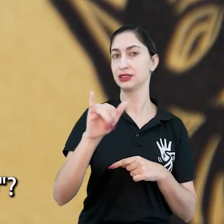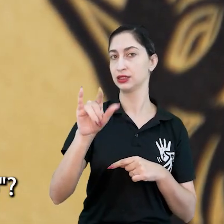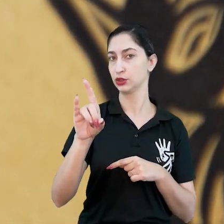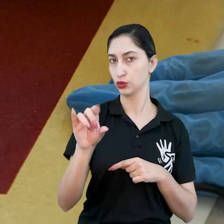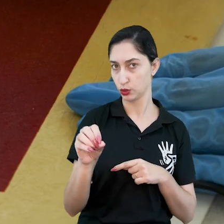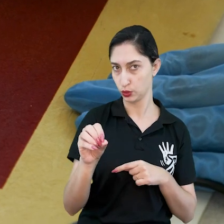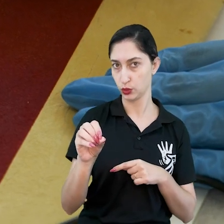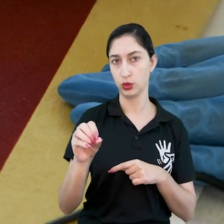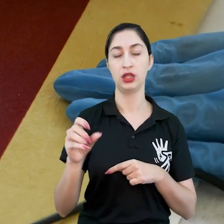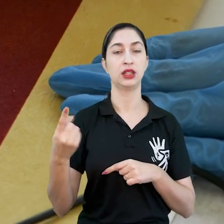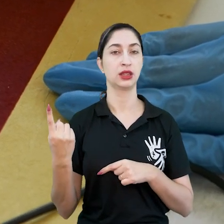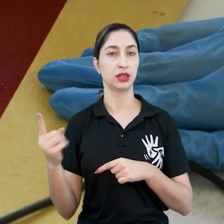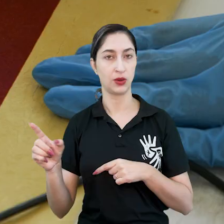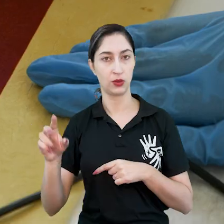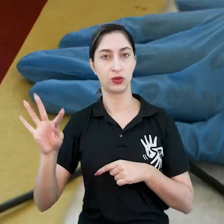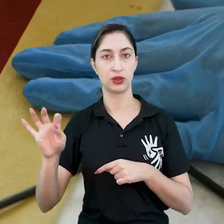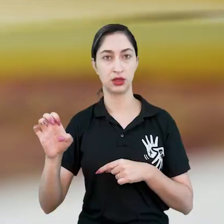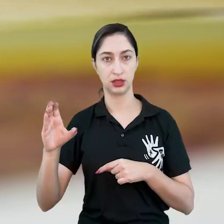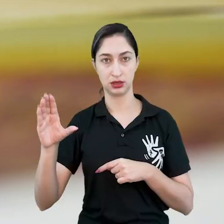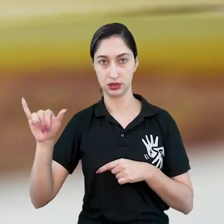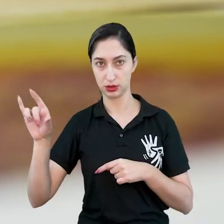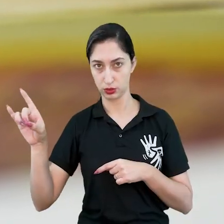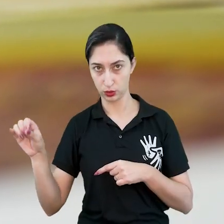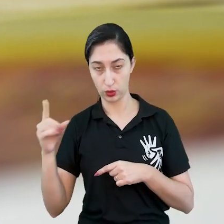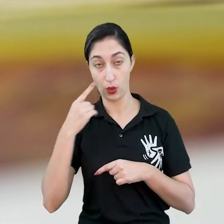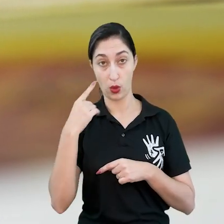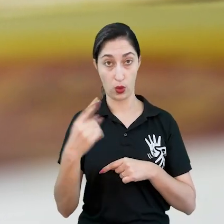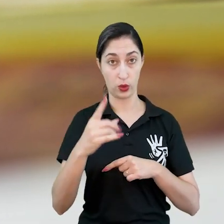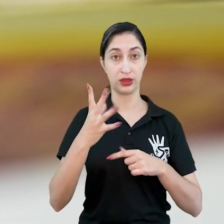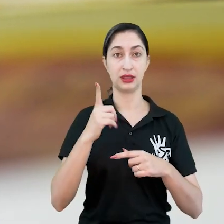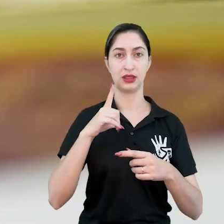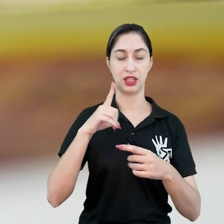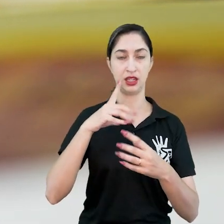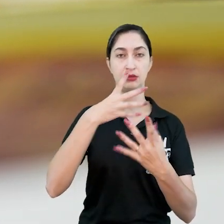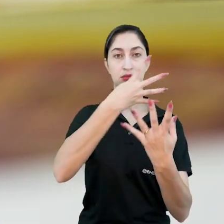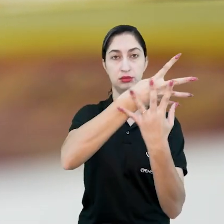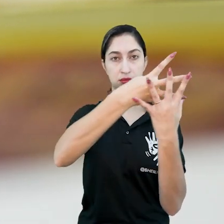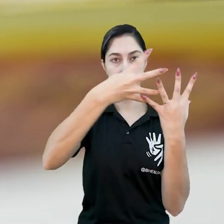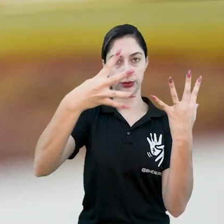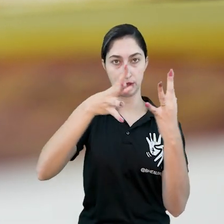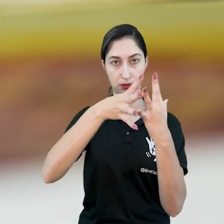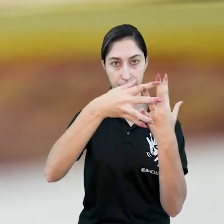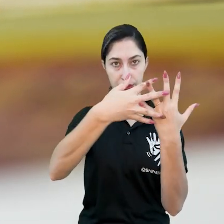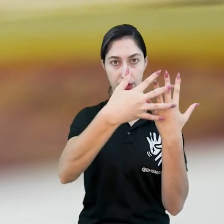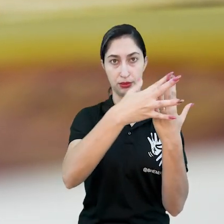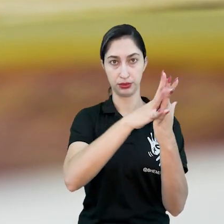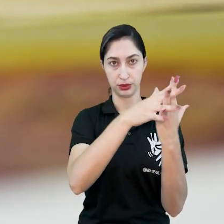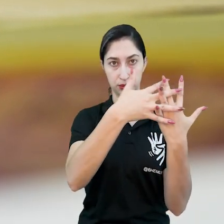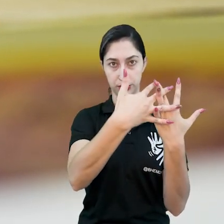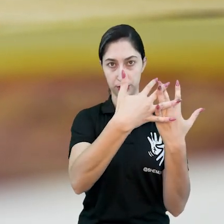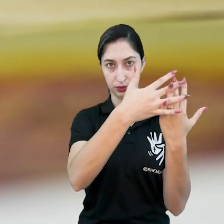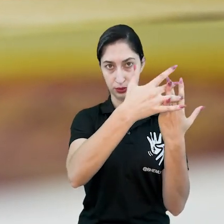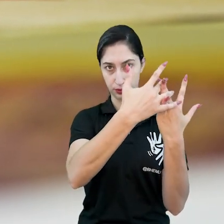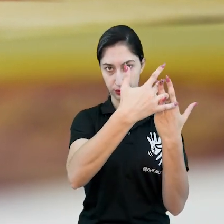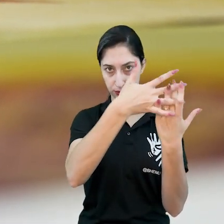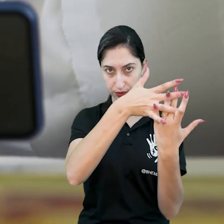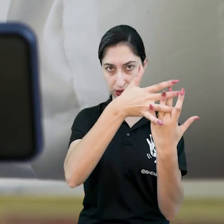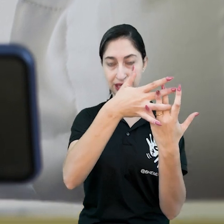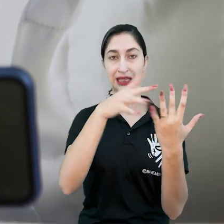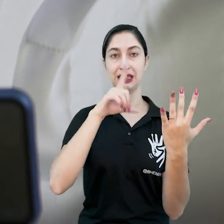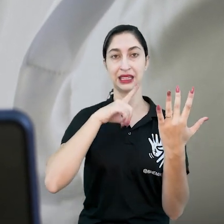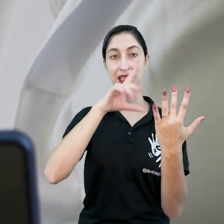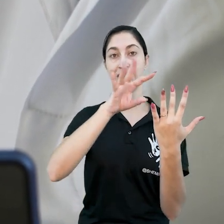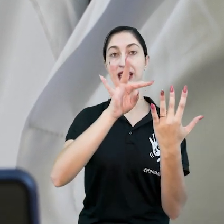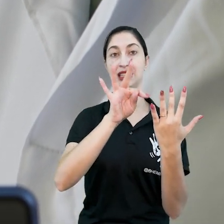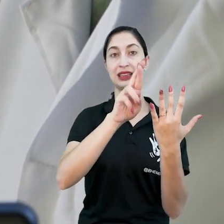tecido. Normalmente o tecido ele é feito com uma urdidura, que são fios de base, onde você passa os fios